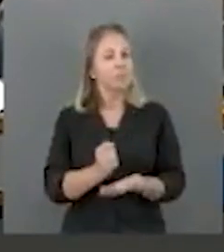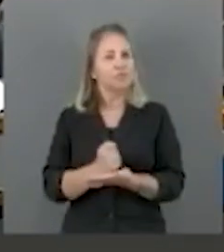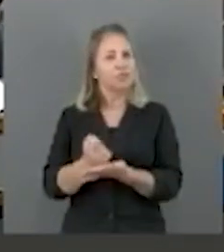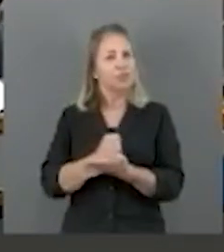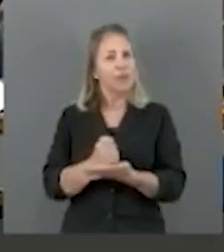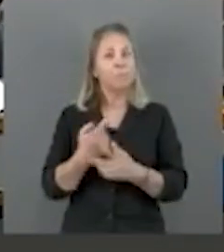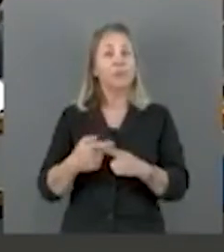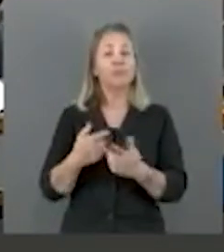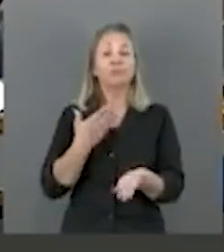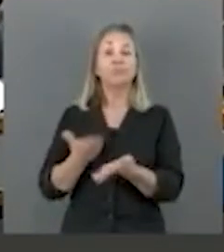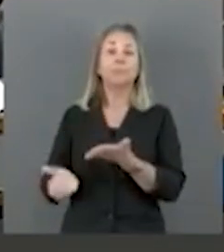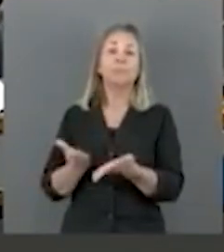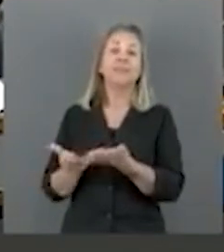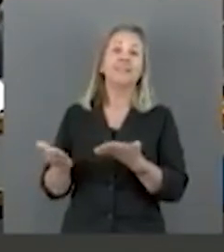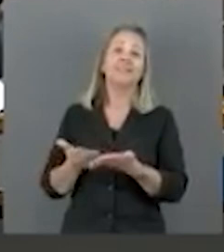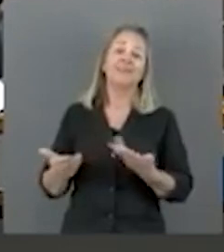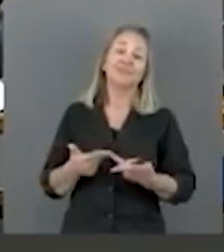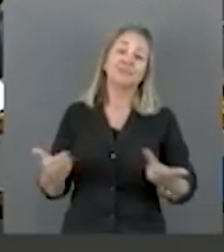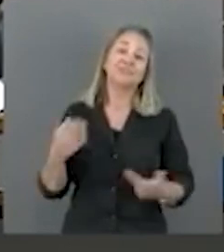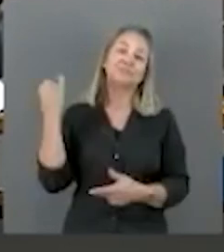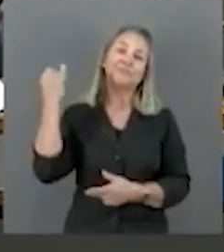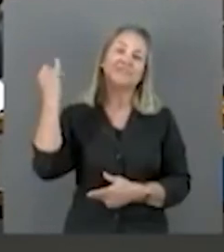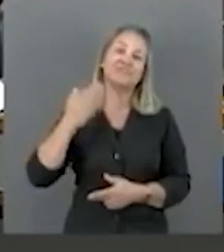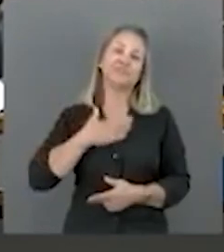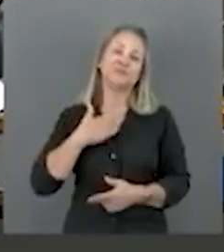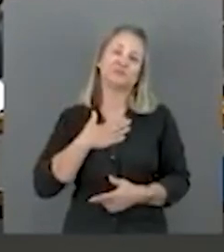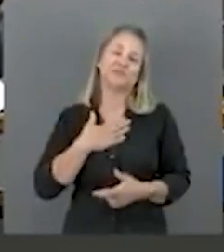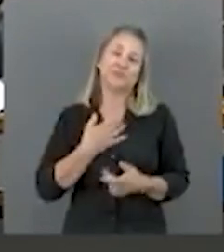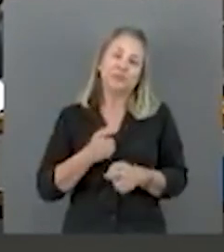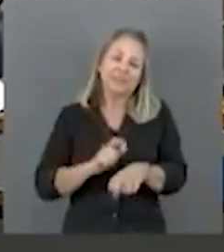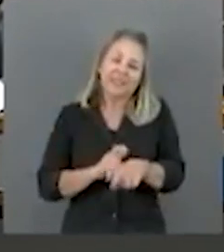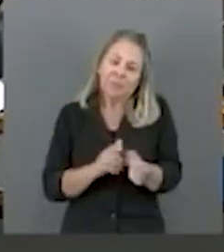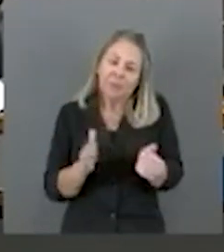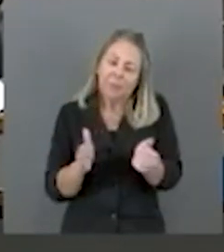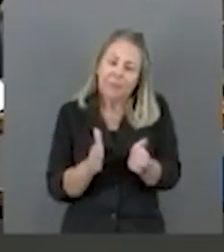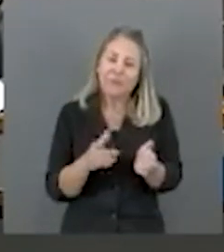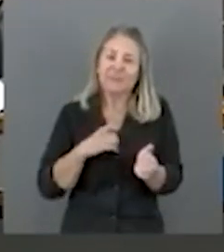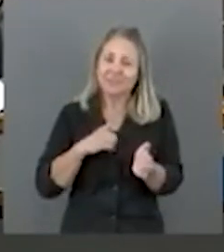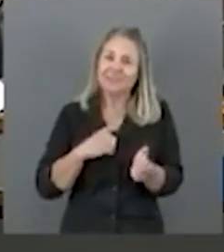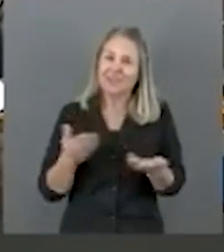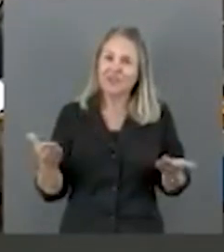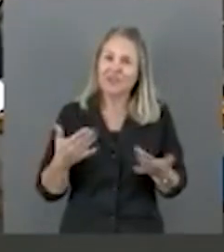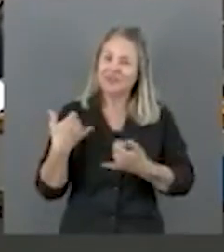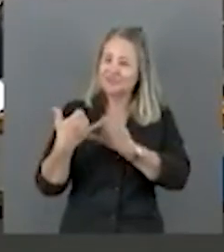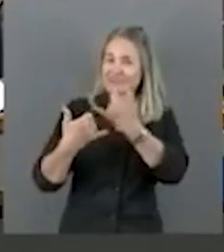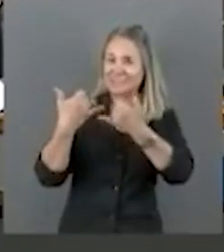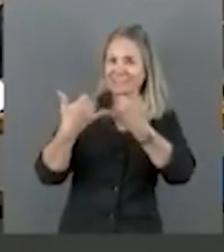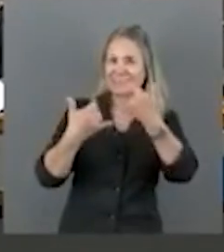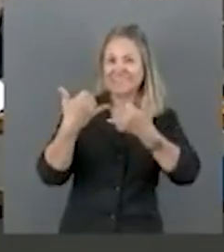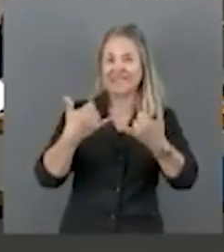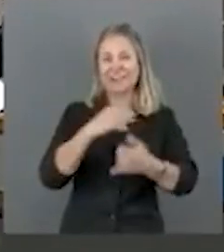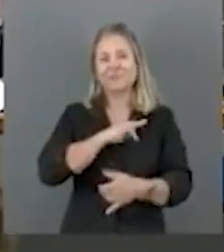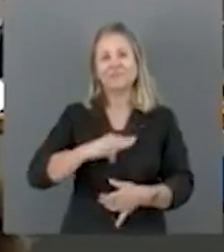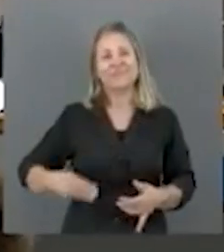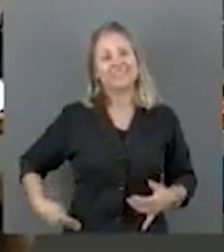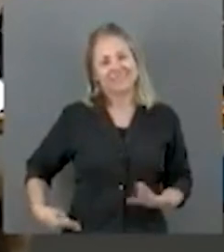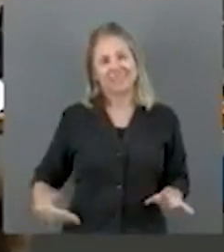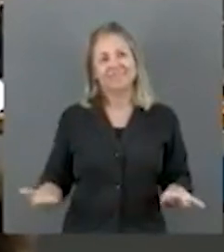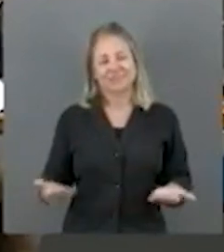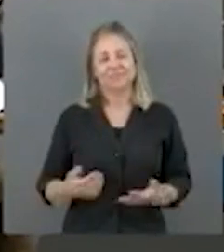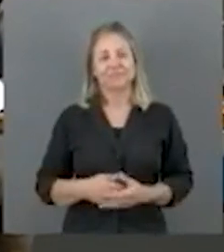uma parte muito importante do pouco tempo de diversão que eu tenho agora, principalmente sendo ministro de Estado.